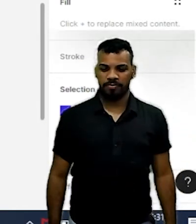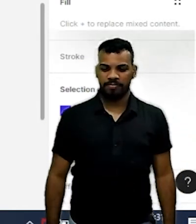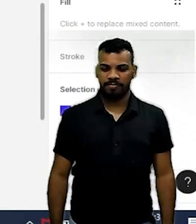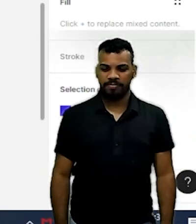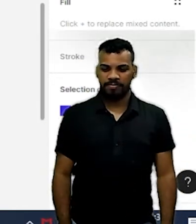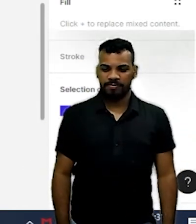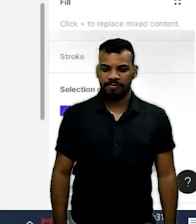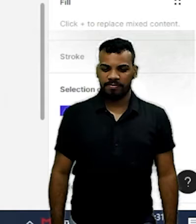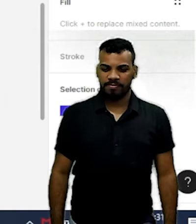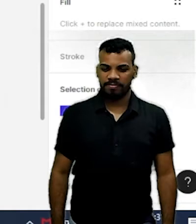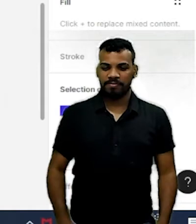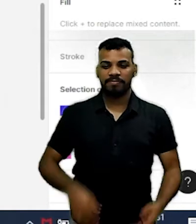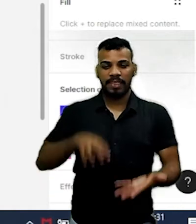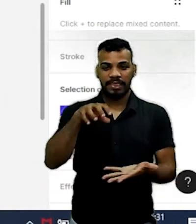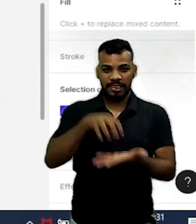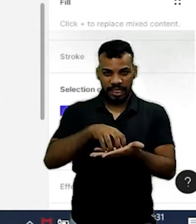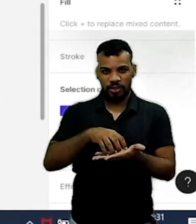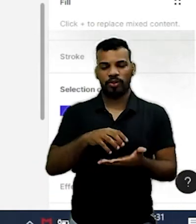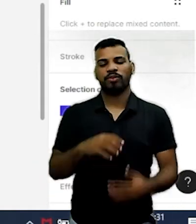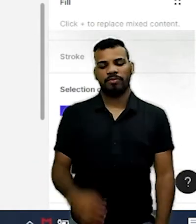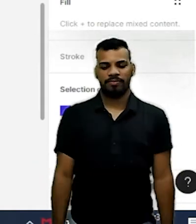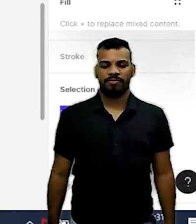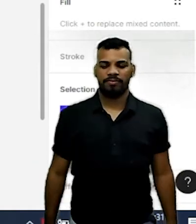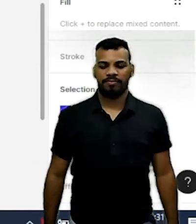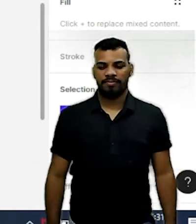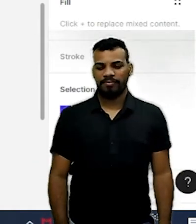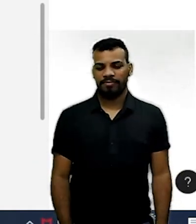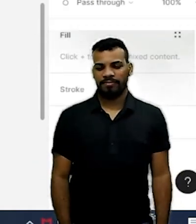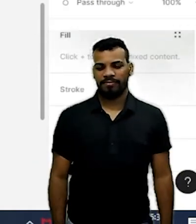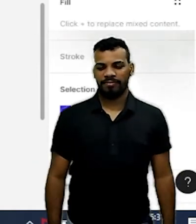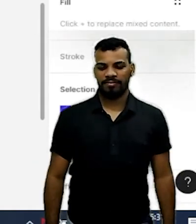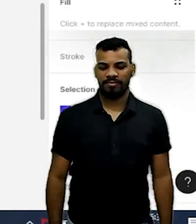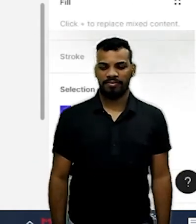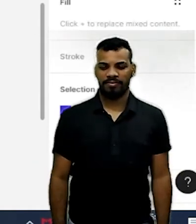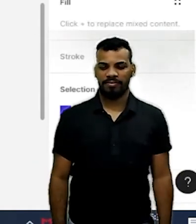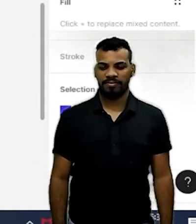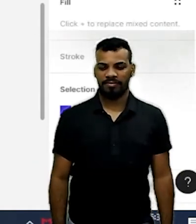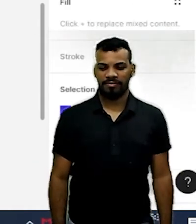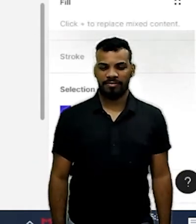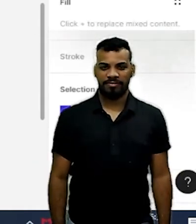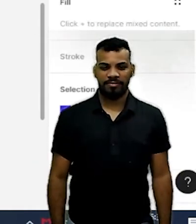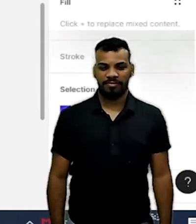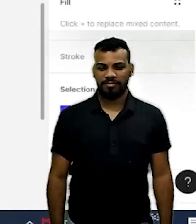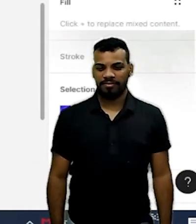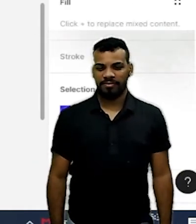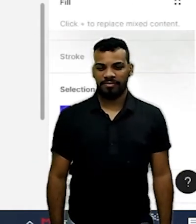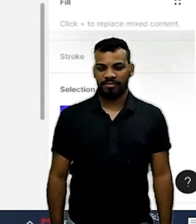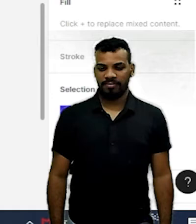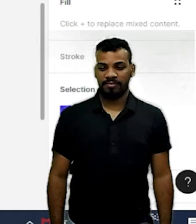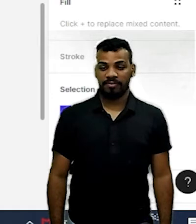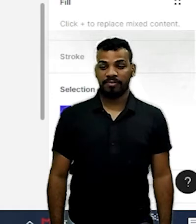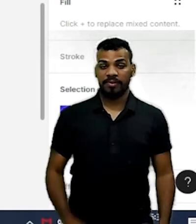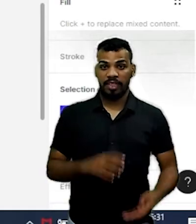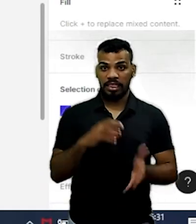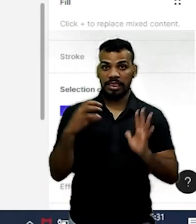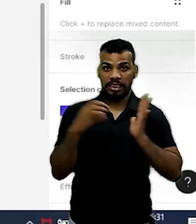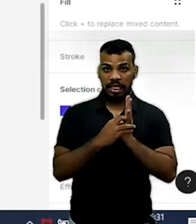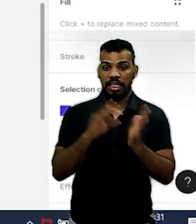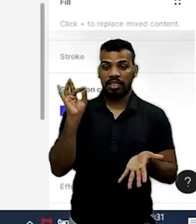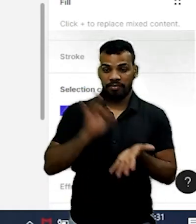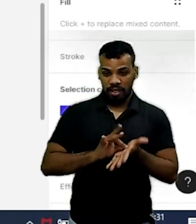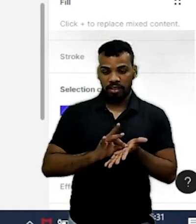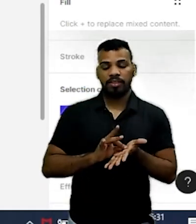ao centro. Porque no caso, se eu quisesse que ficasse realmente no centro de fato, eu